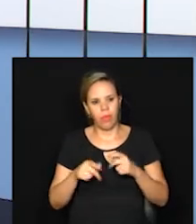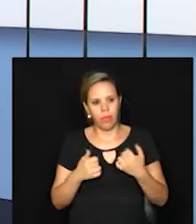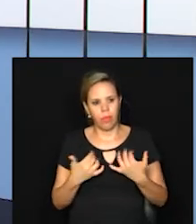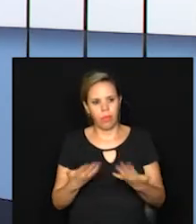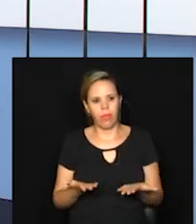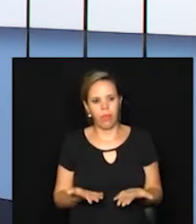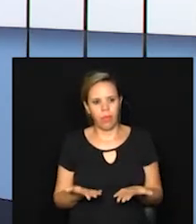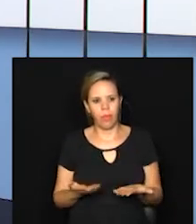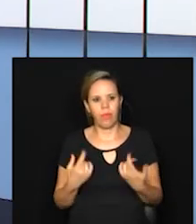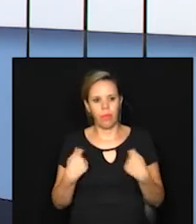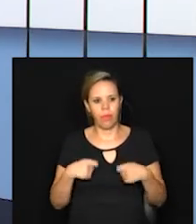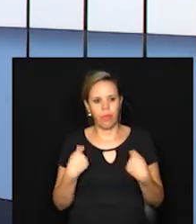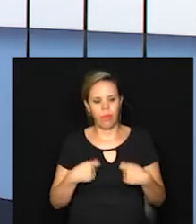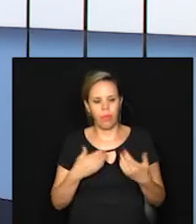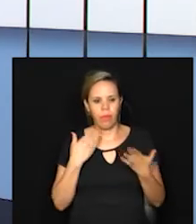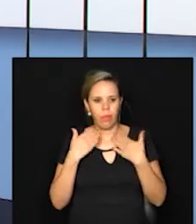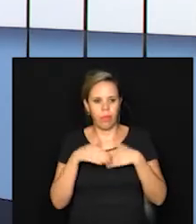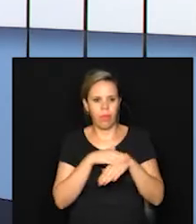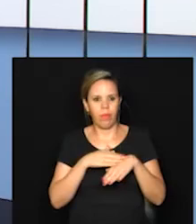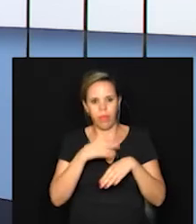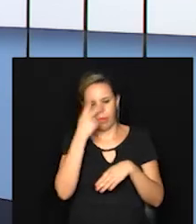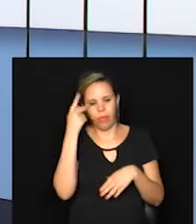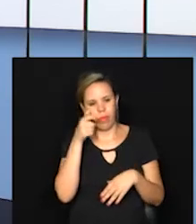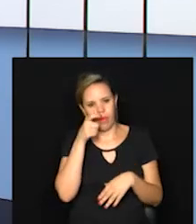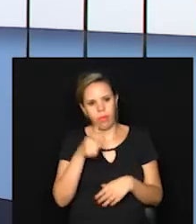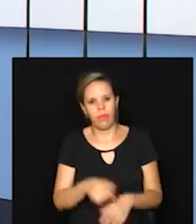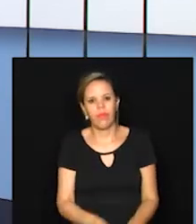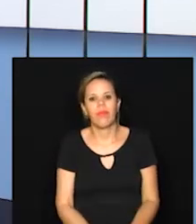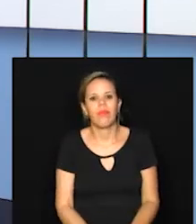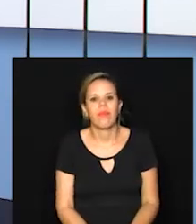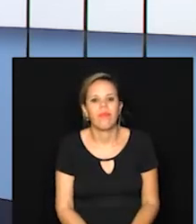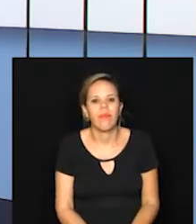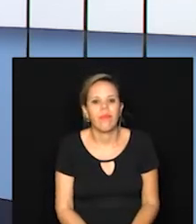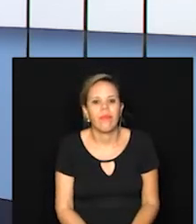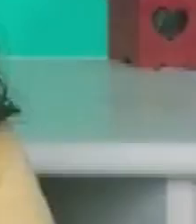que tanto precisa conversar com alguém. Acompanhe.